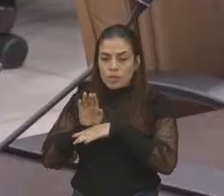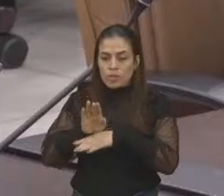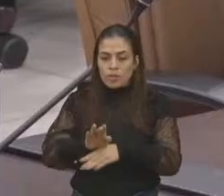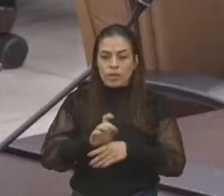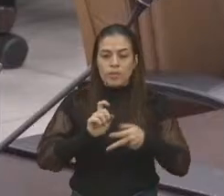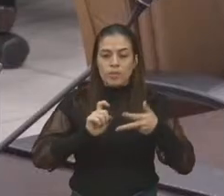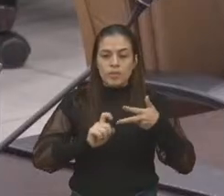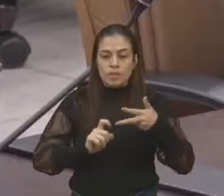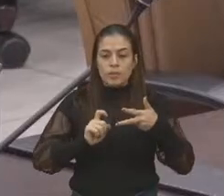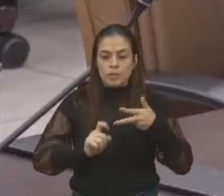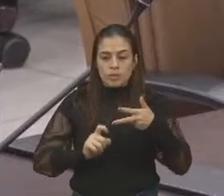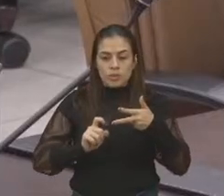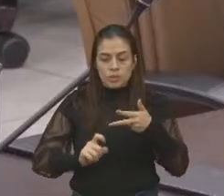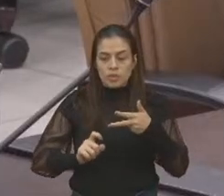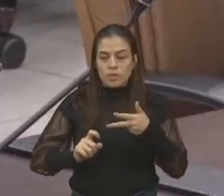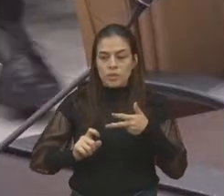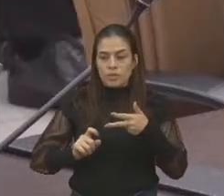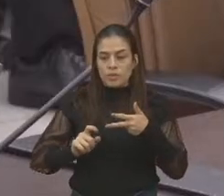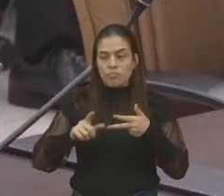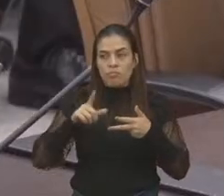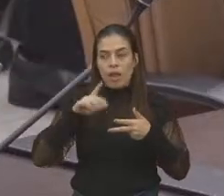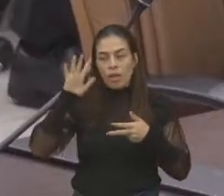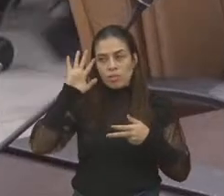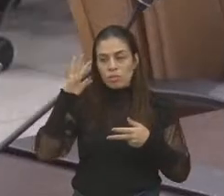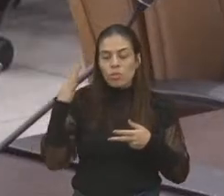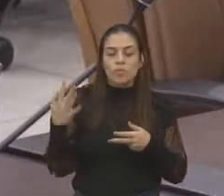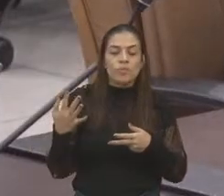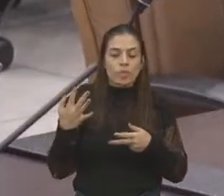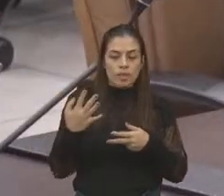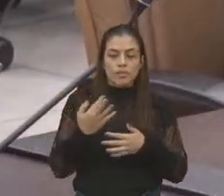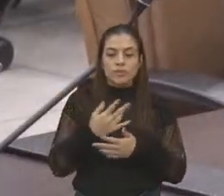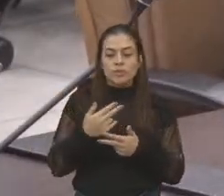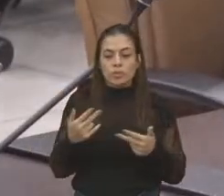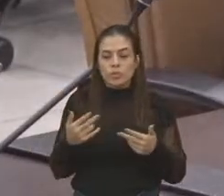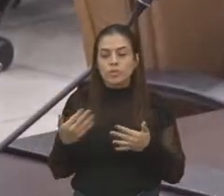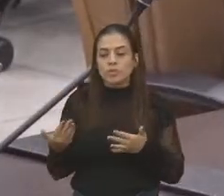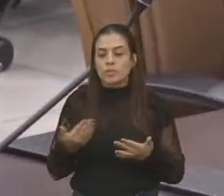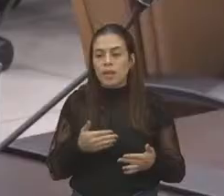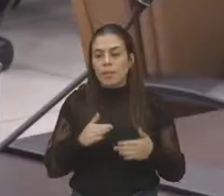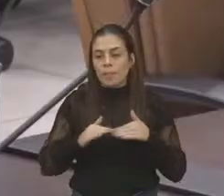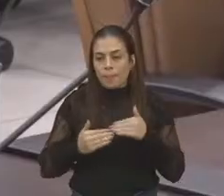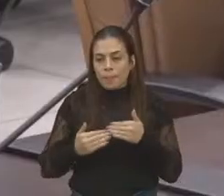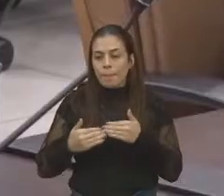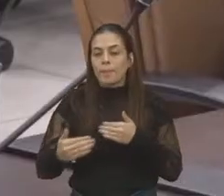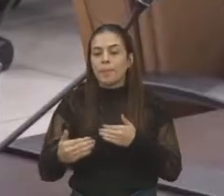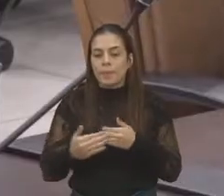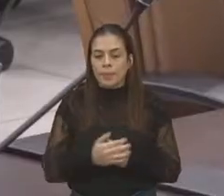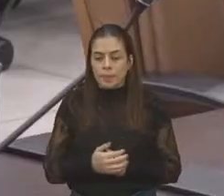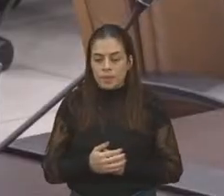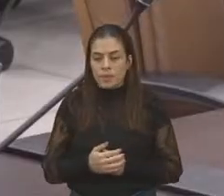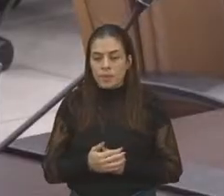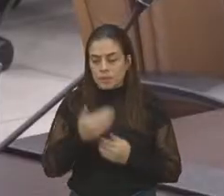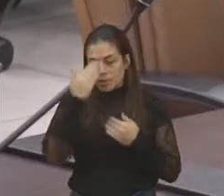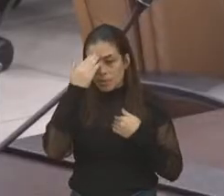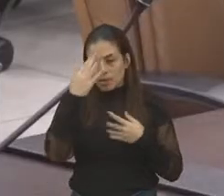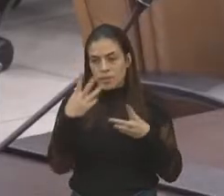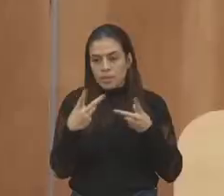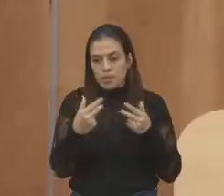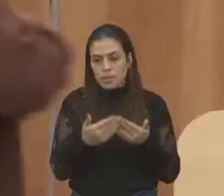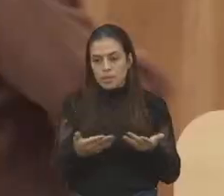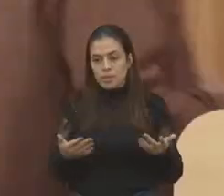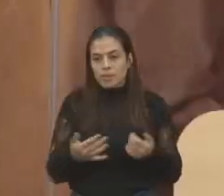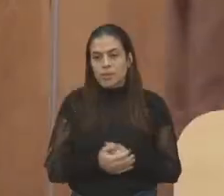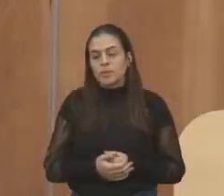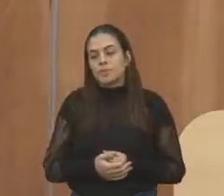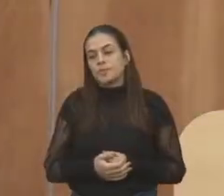Executivo, né, encontrar soluções para que a gente possa dar esse primeiro passo aí. Eu agradeço a todos.